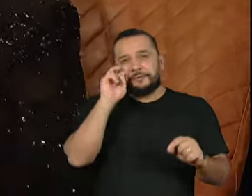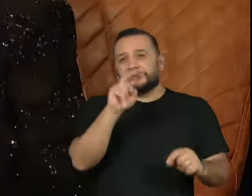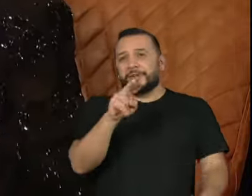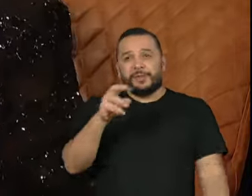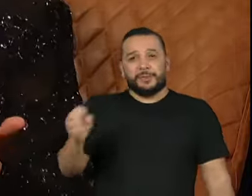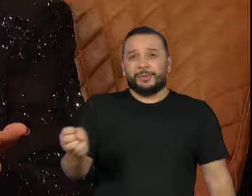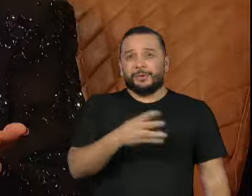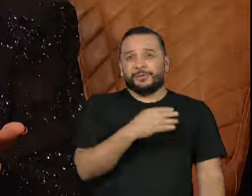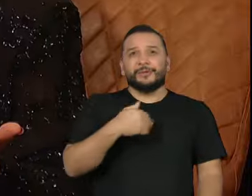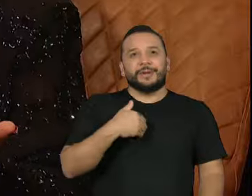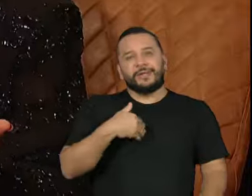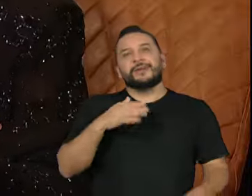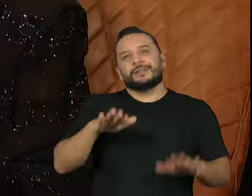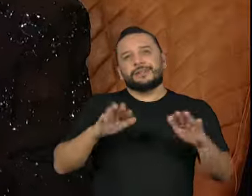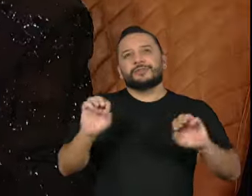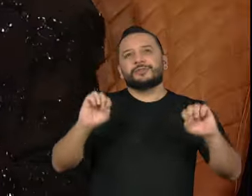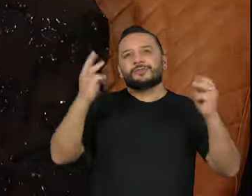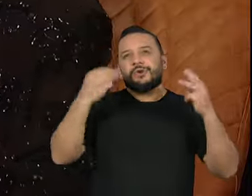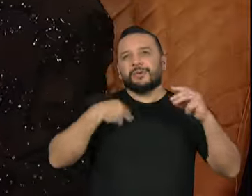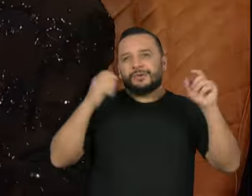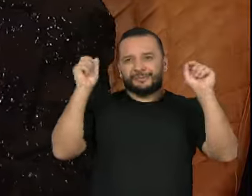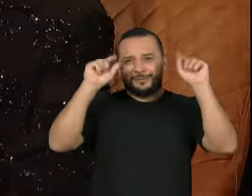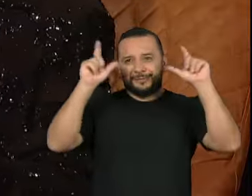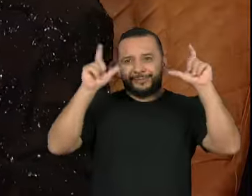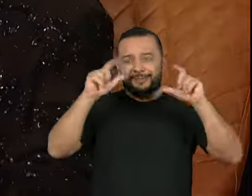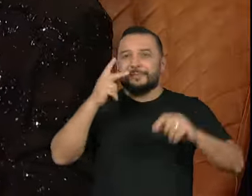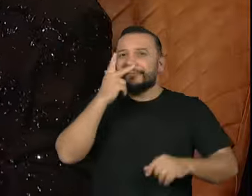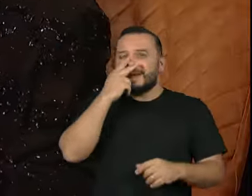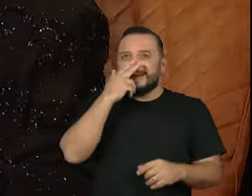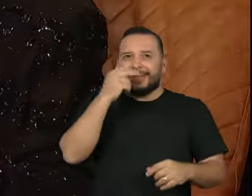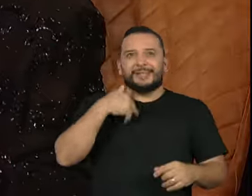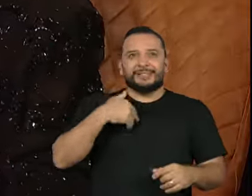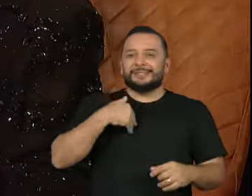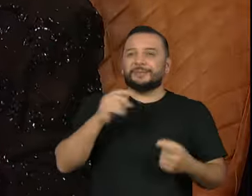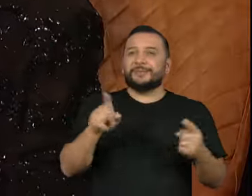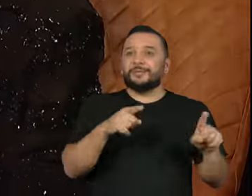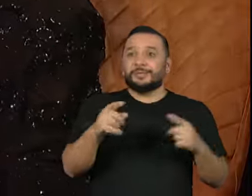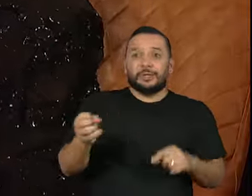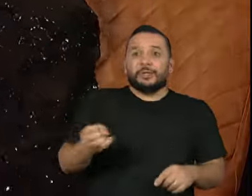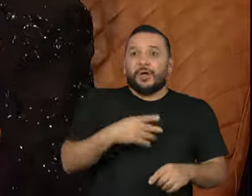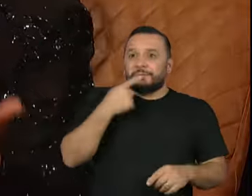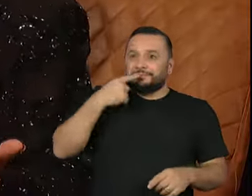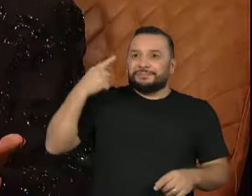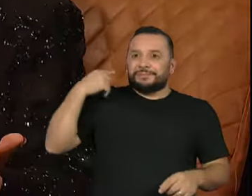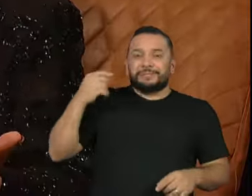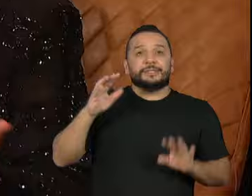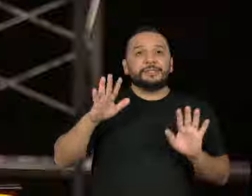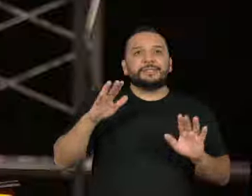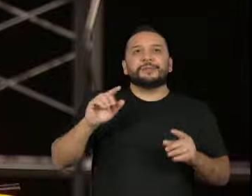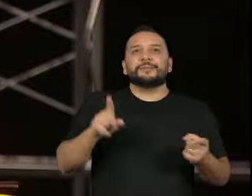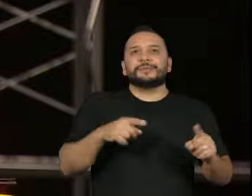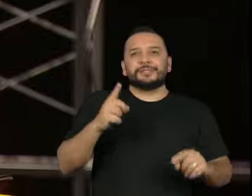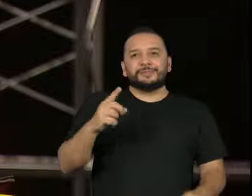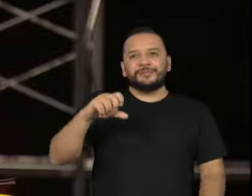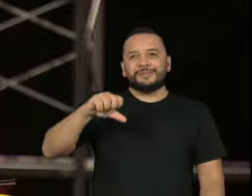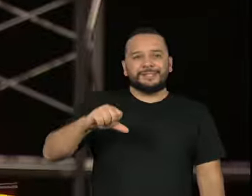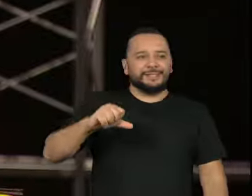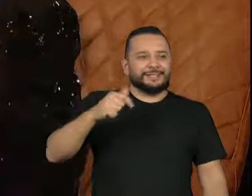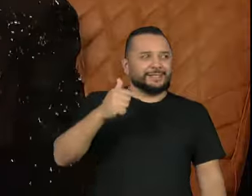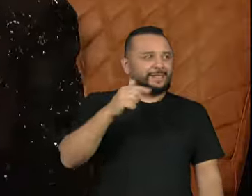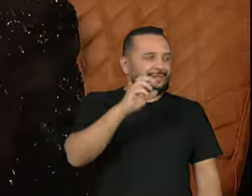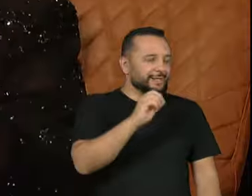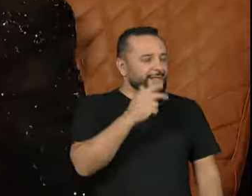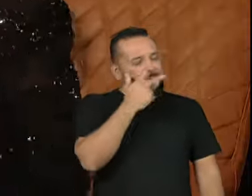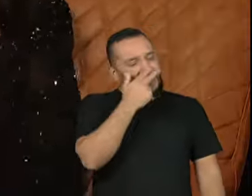Eu me surpreendo em cada show. Parece que o sucesso foi ontem. E essa música é da década de 70, né? Mas fica